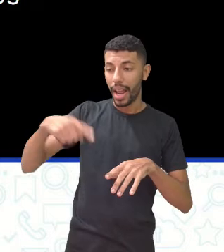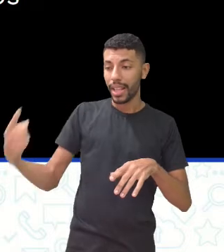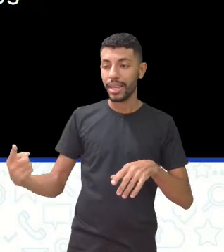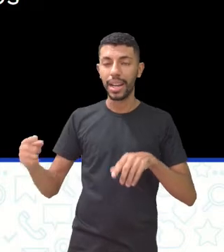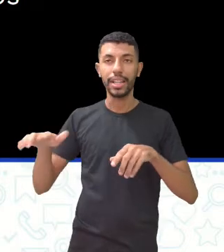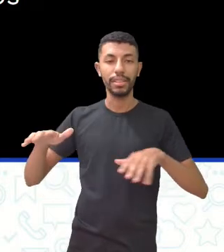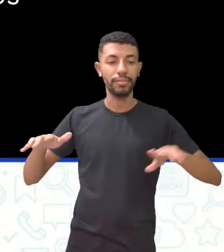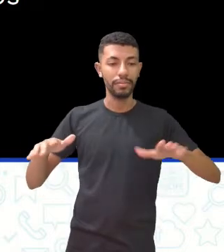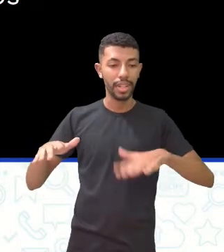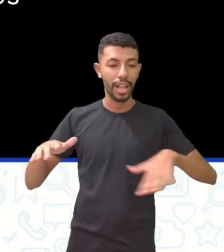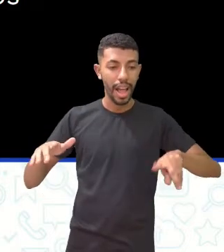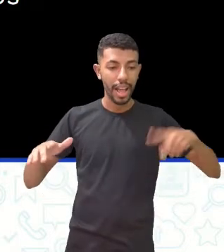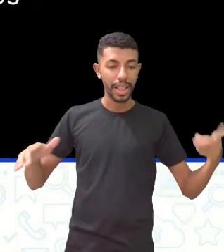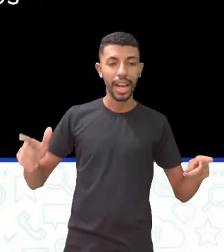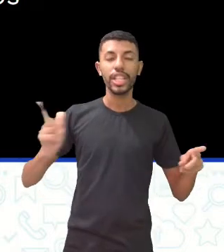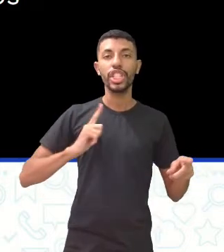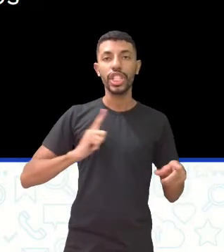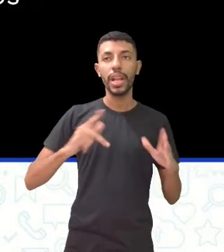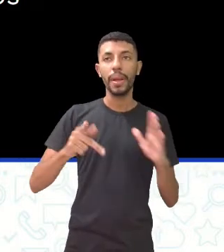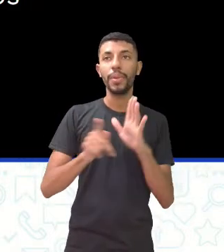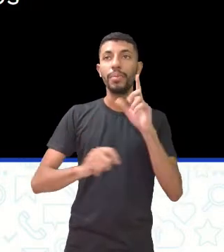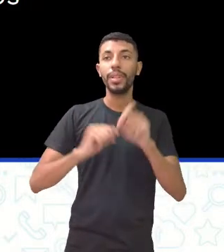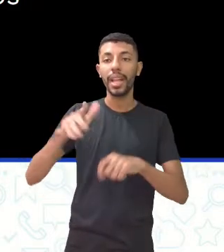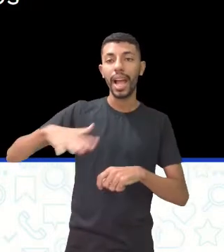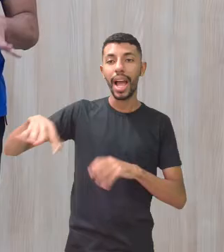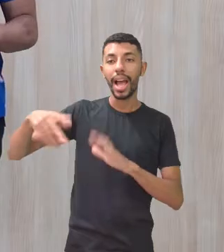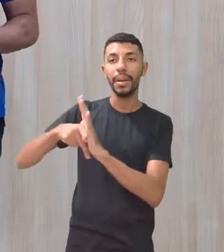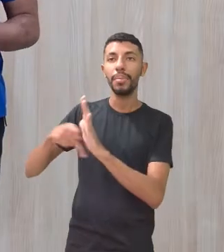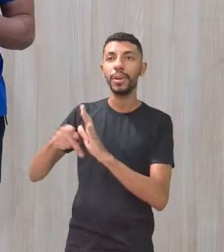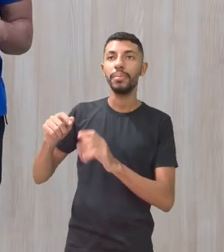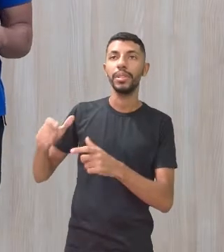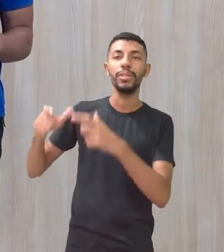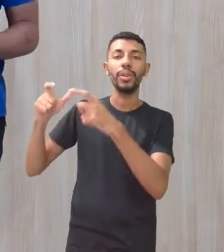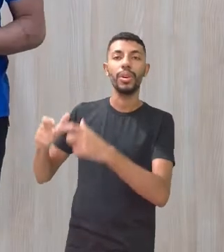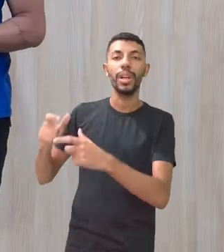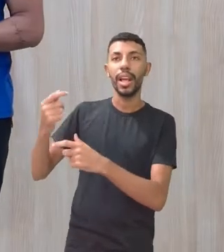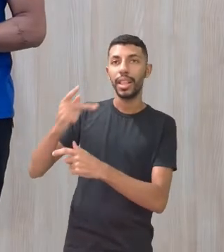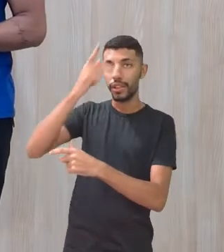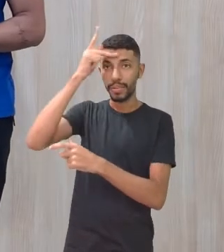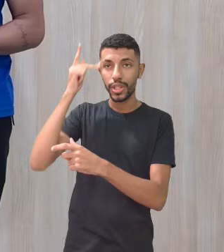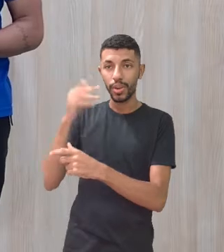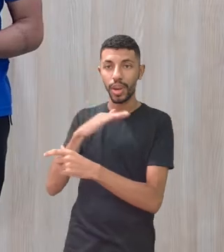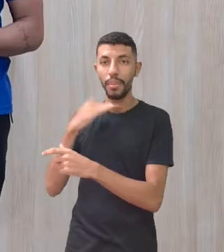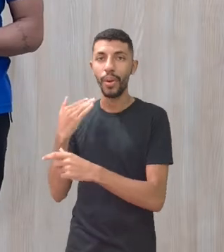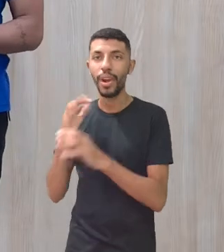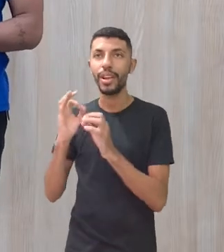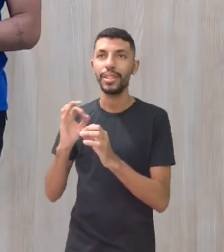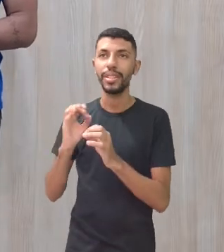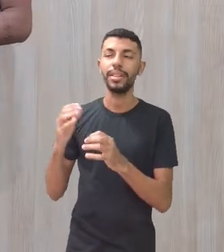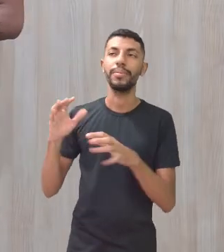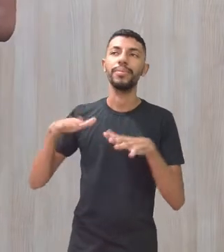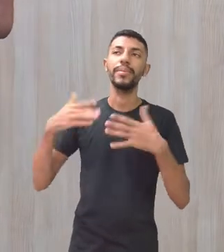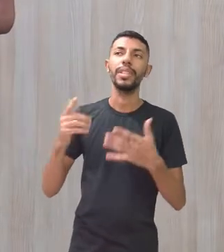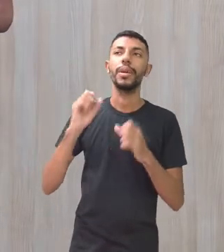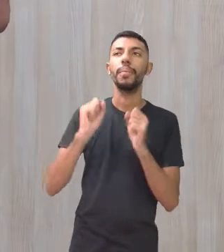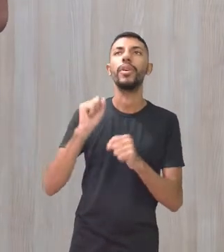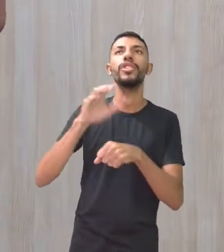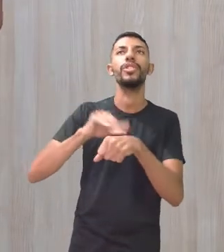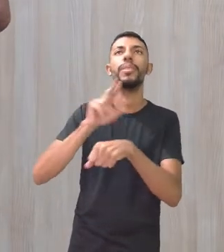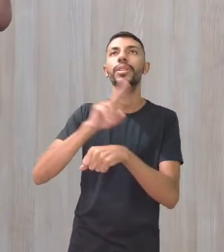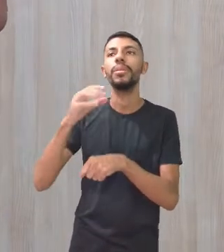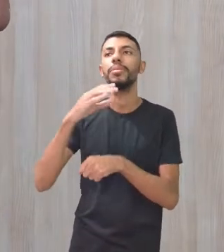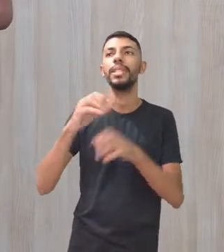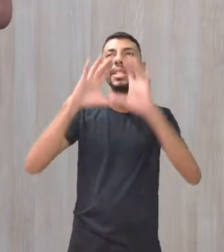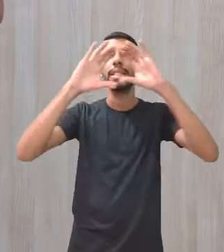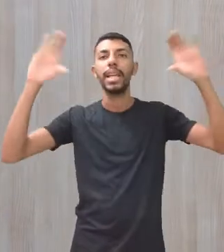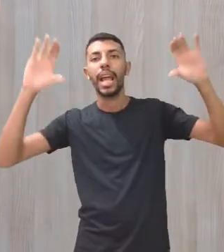reservada dos jogadores queimados, que a gente pode chamar de morreu, queimou. Vai lá para a área, pode ser chamada de céu, né? Área